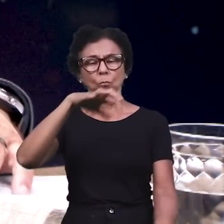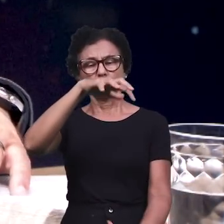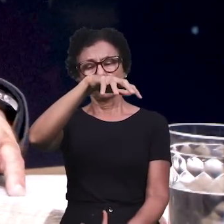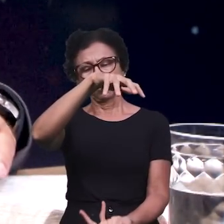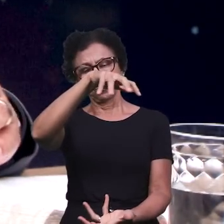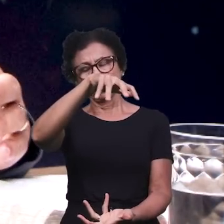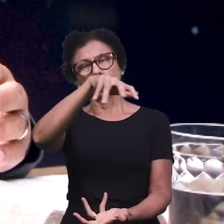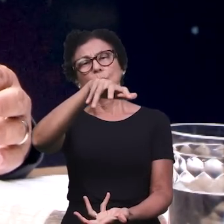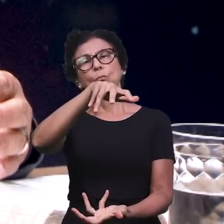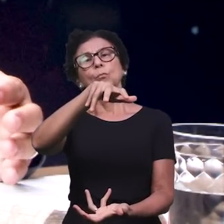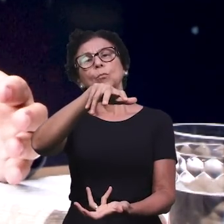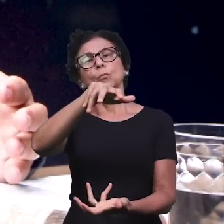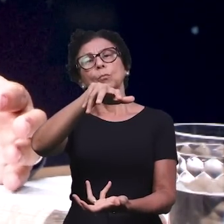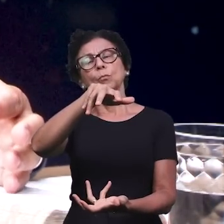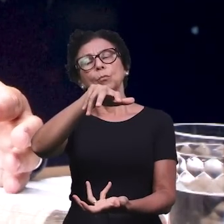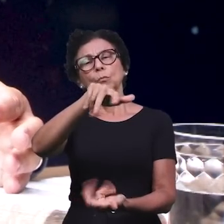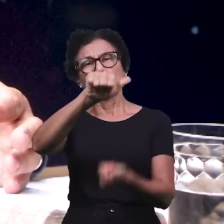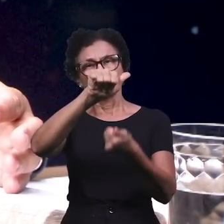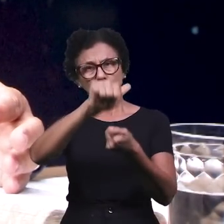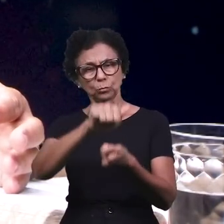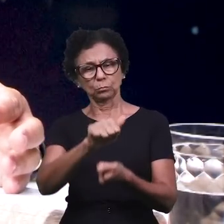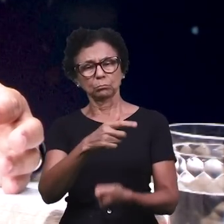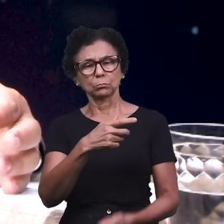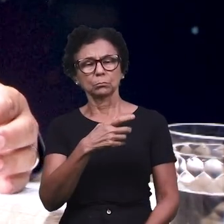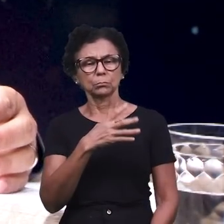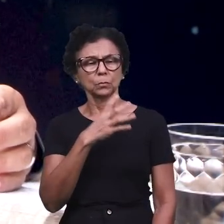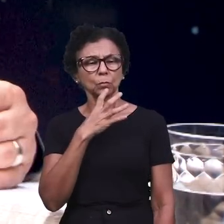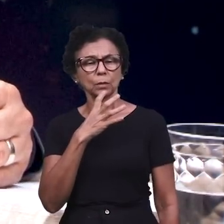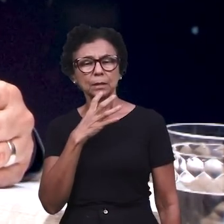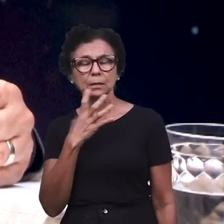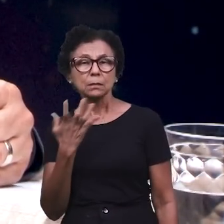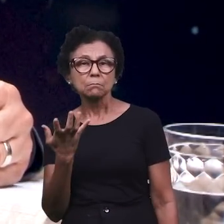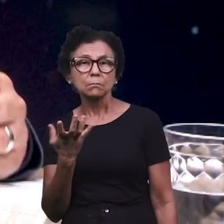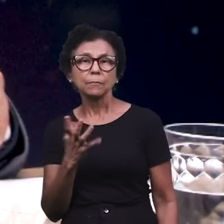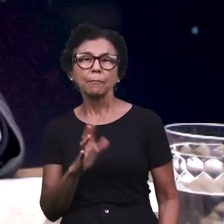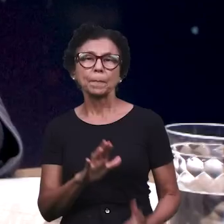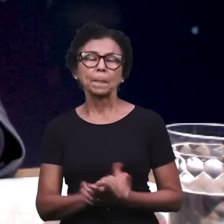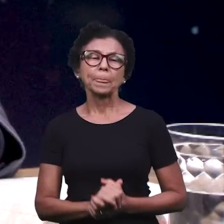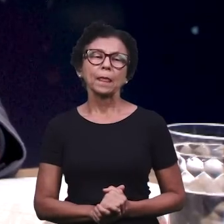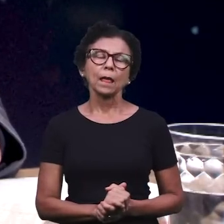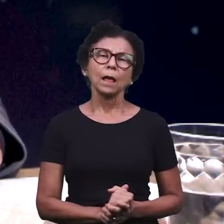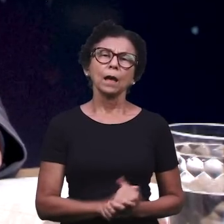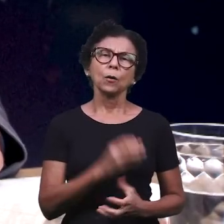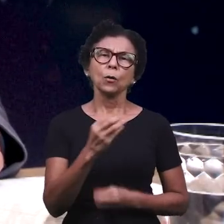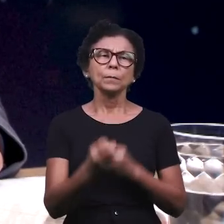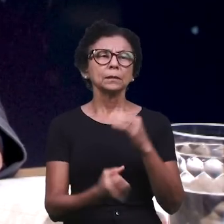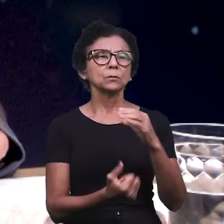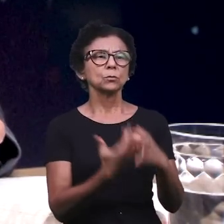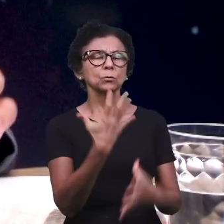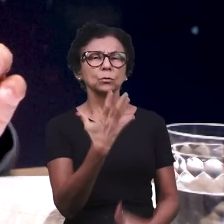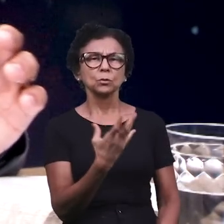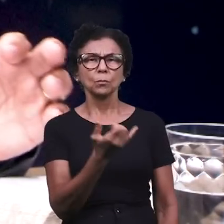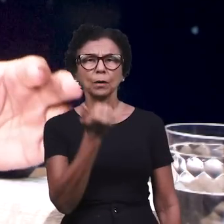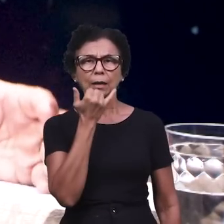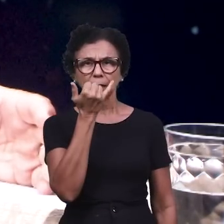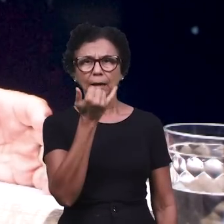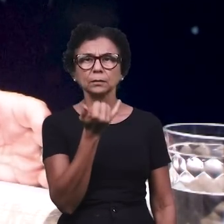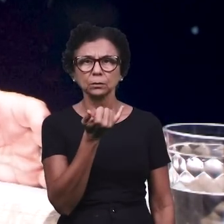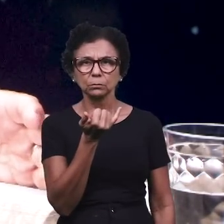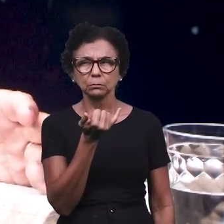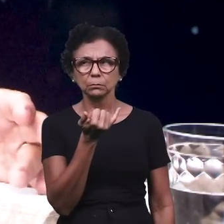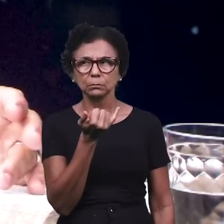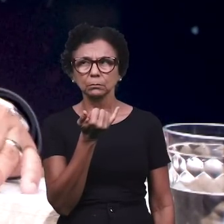seguinte, nosso mundo, tal qual nós o conhecemos, ele é obra do acaso ou ele é obra de uma